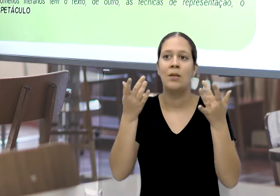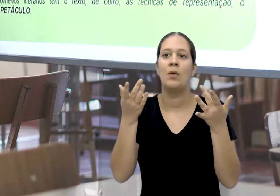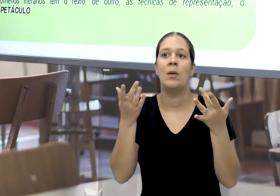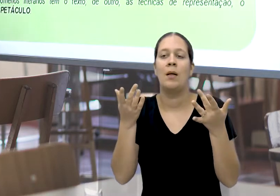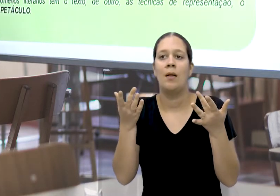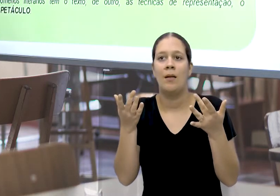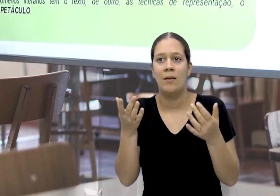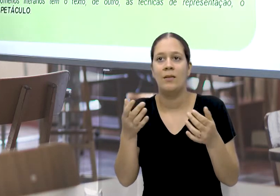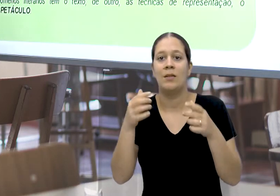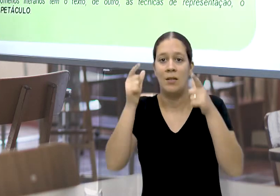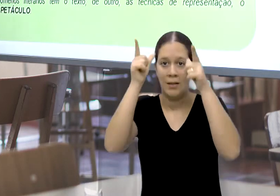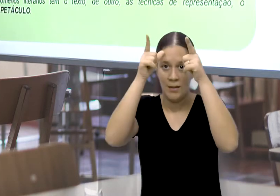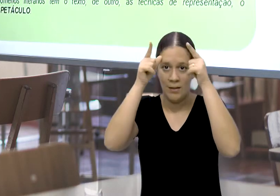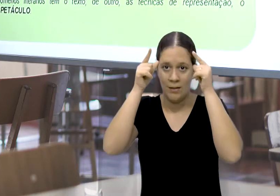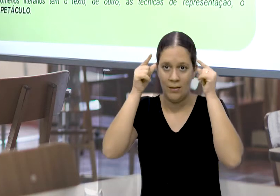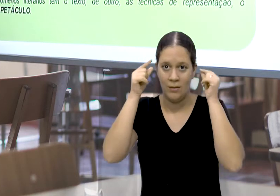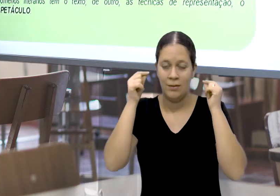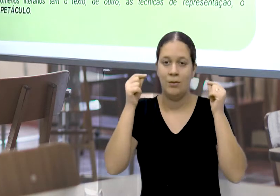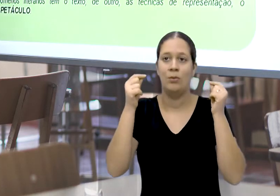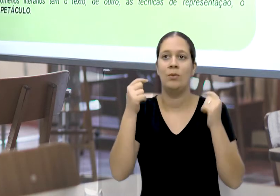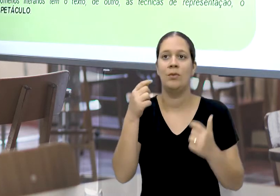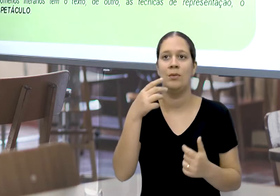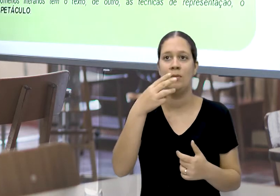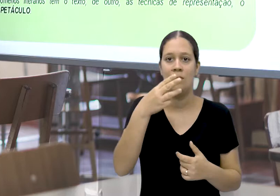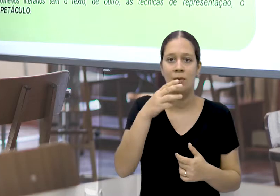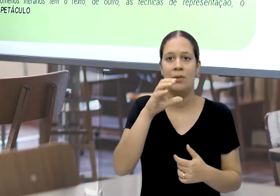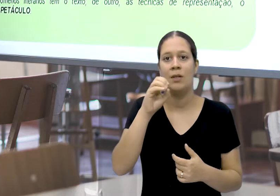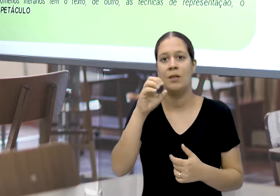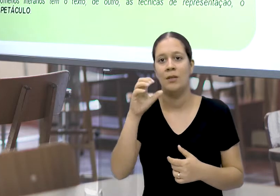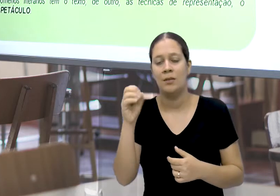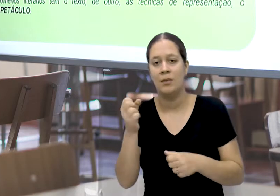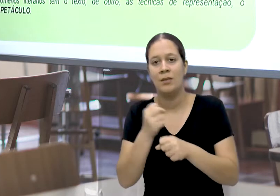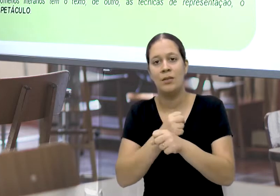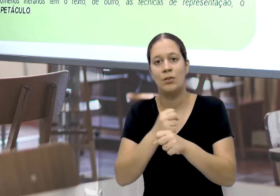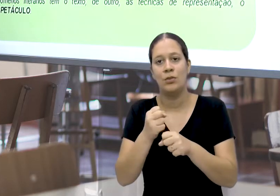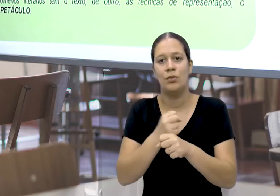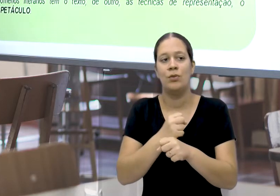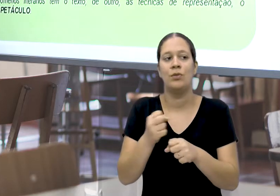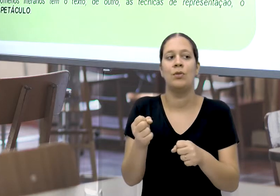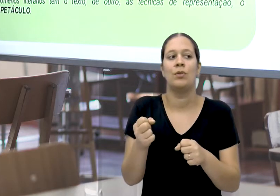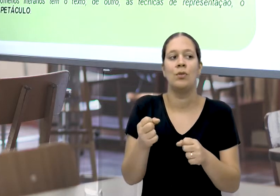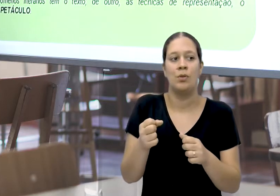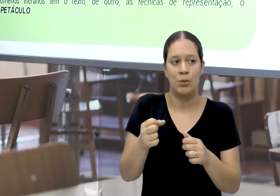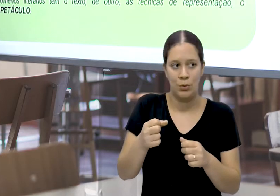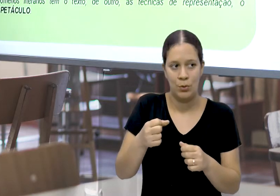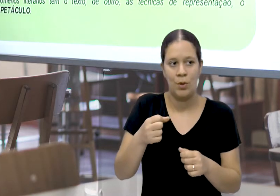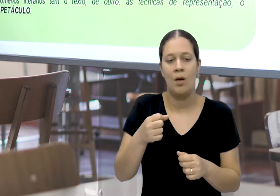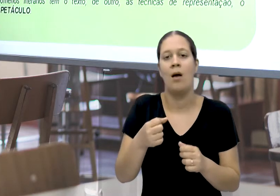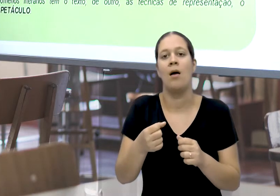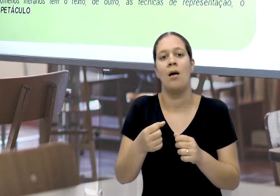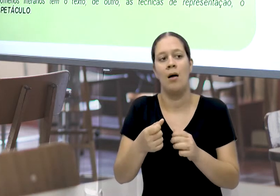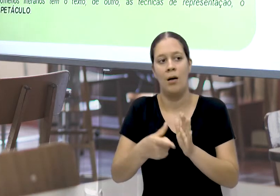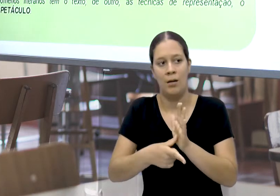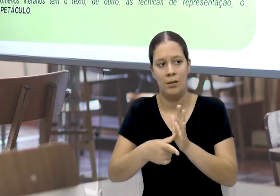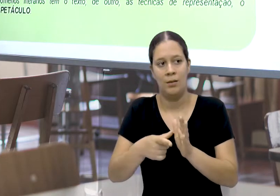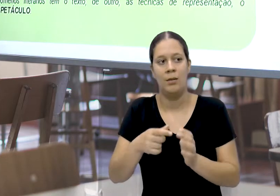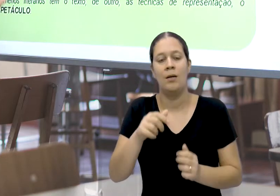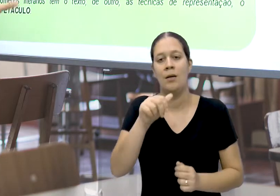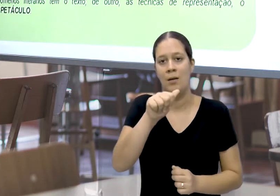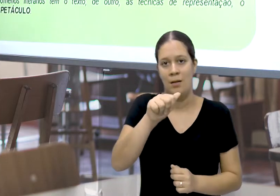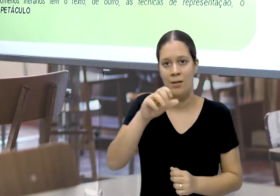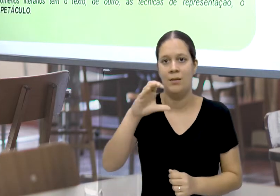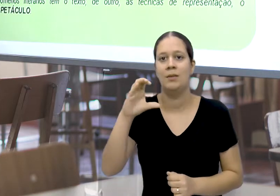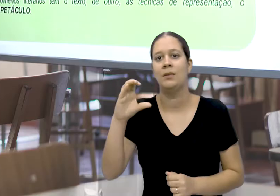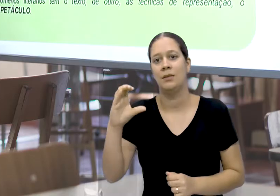Como eu disse para vocês, esse fragmento está na própria apostila de vocês, tá? Apostila língua portuguesa, logo no iniciozinho,